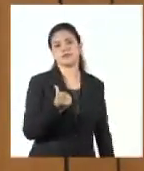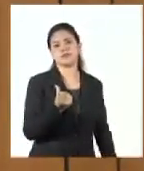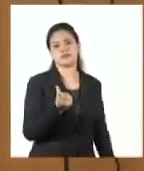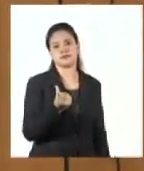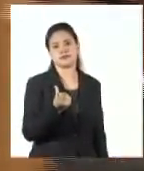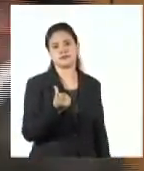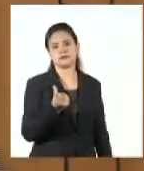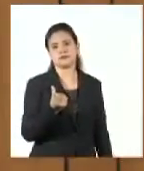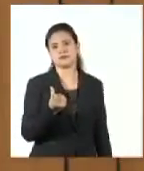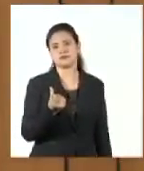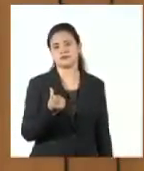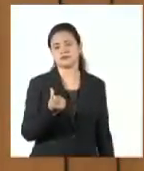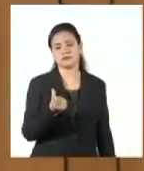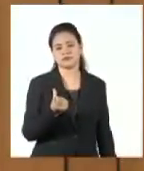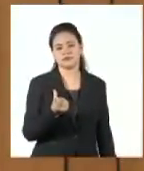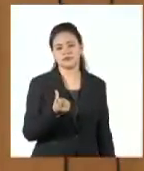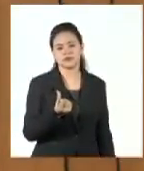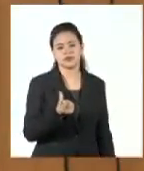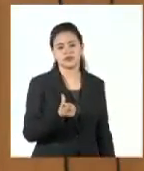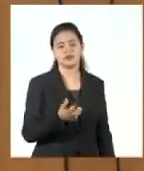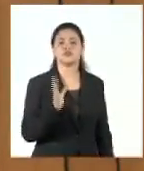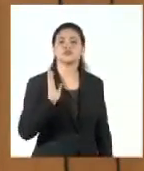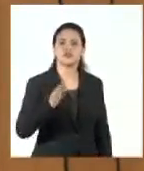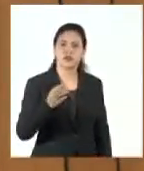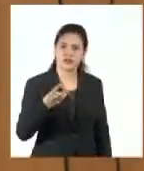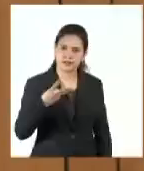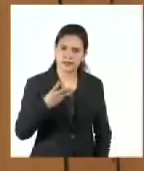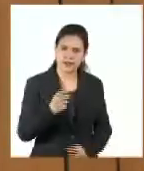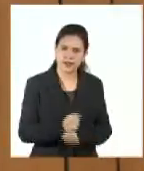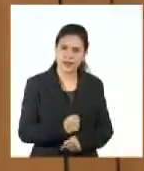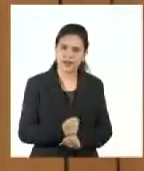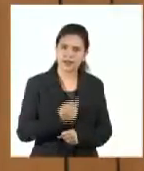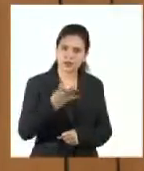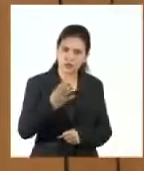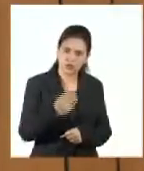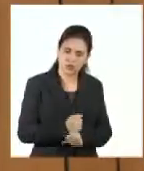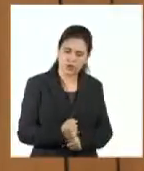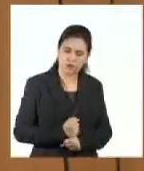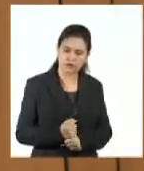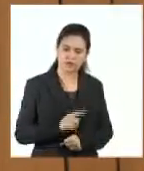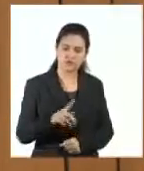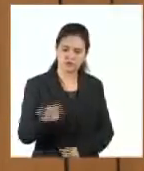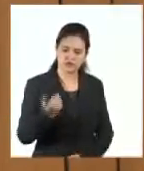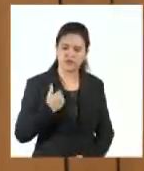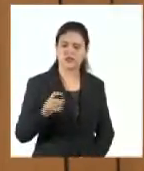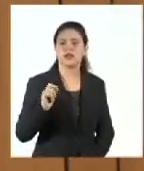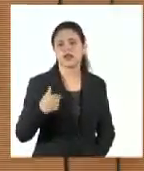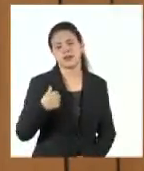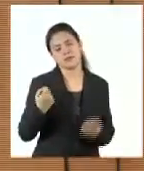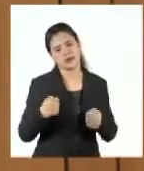se passar 3, 4 anos e ainda vão me dizer que eu preciso dar tempo ao tempo.